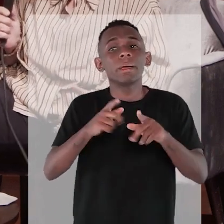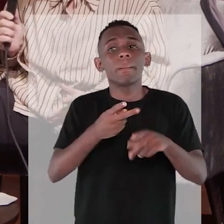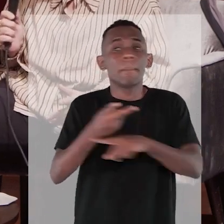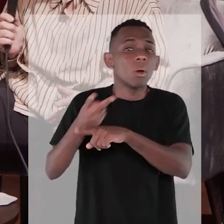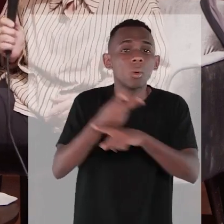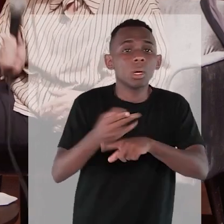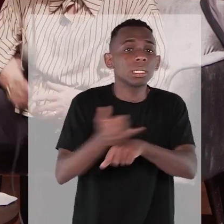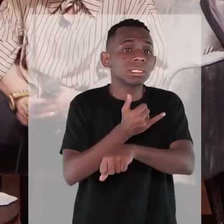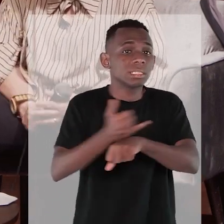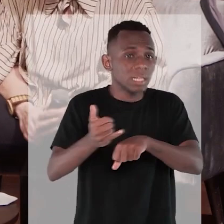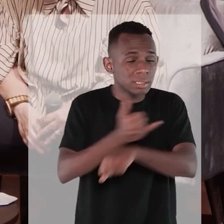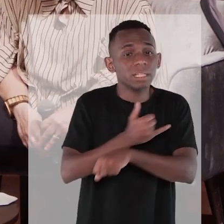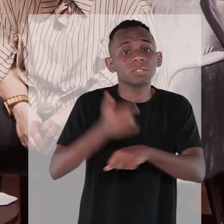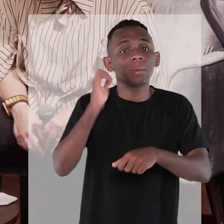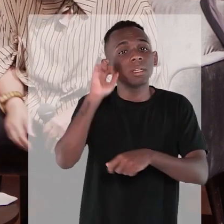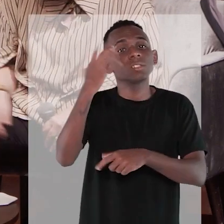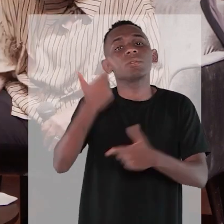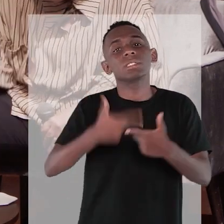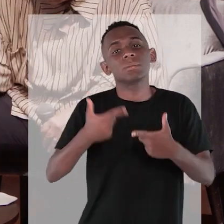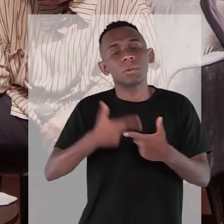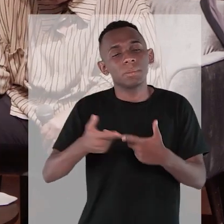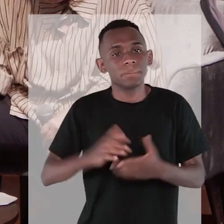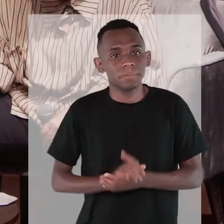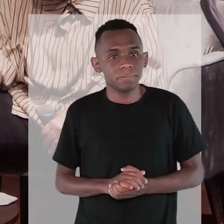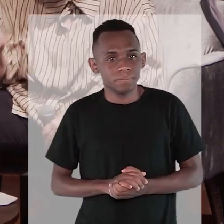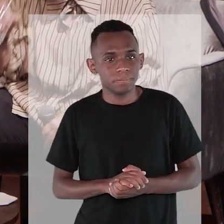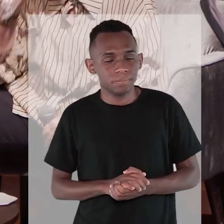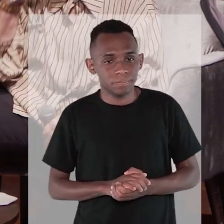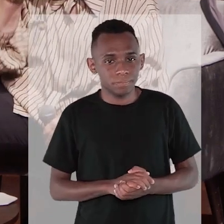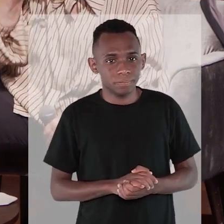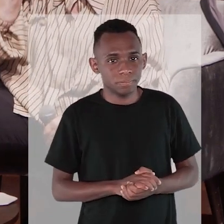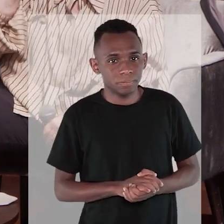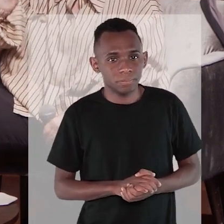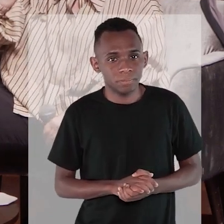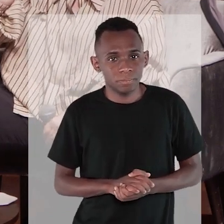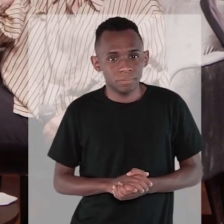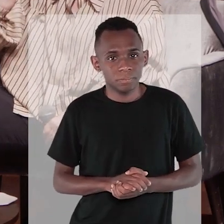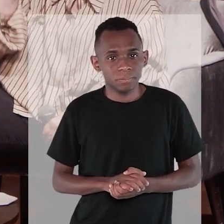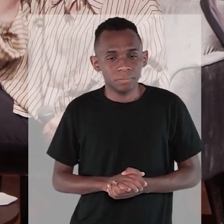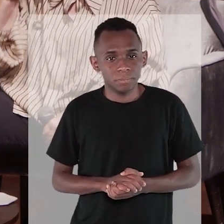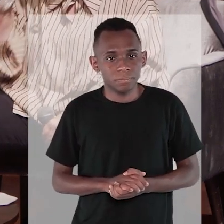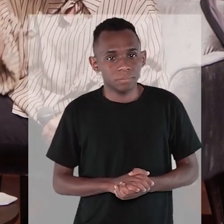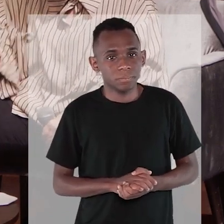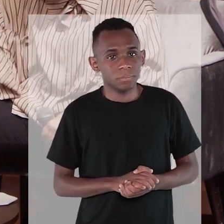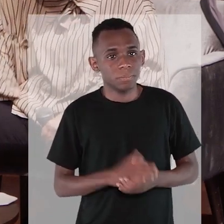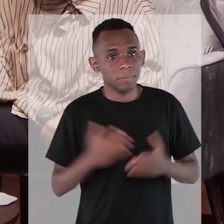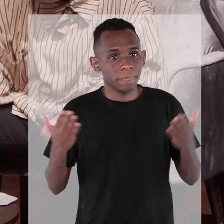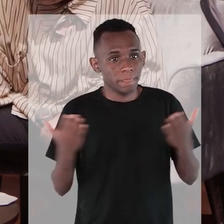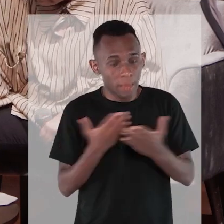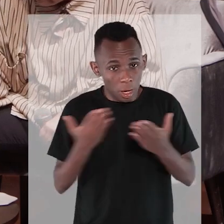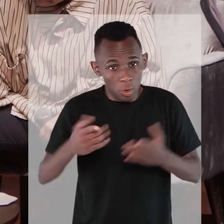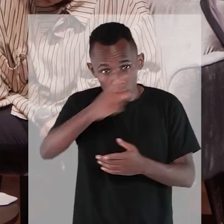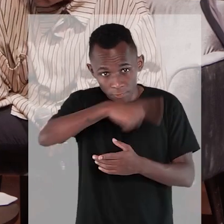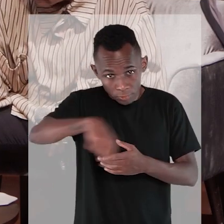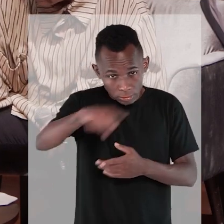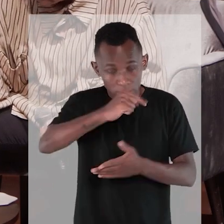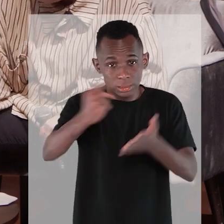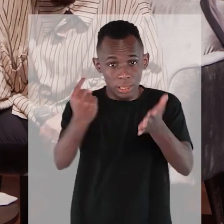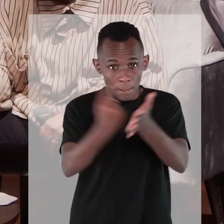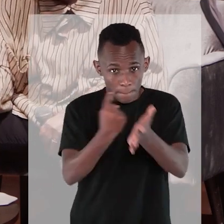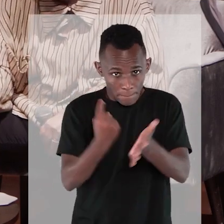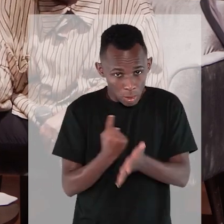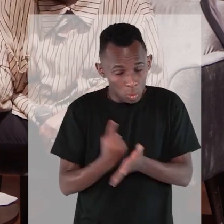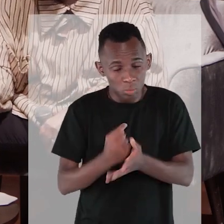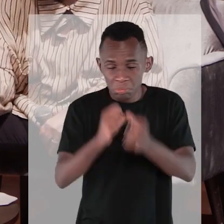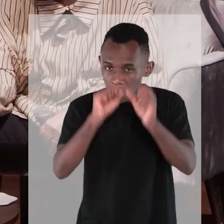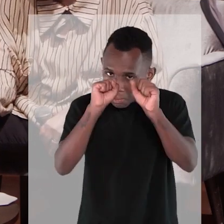dessa conjuntura. Sim. Bom, então nós vamos agora passar a palavra para vocês. Né? Quem